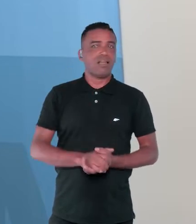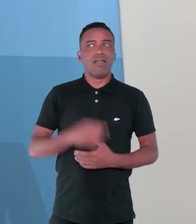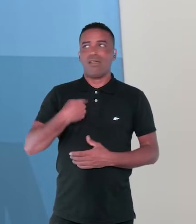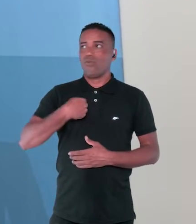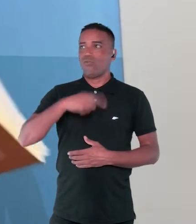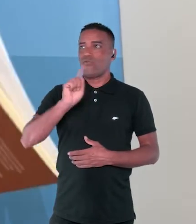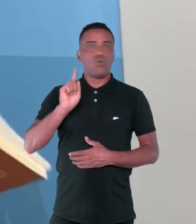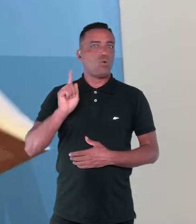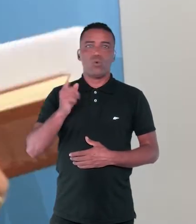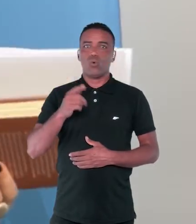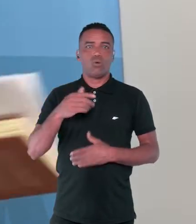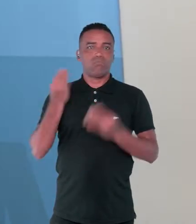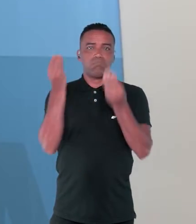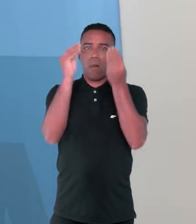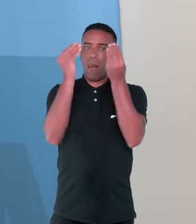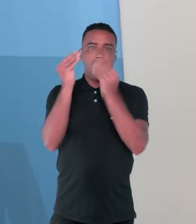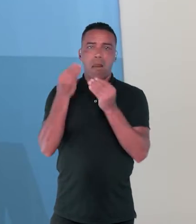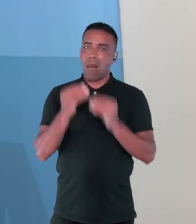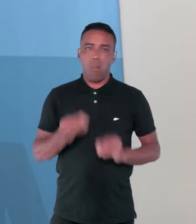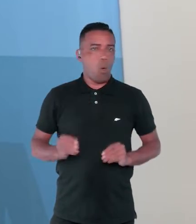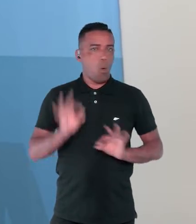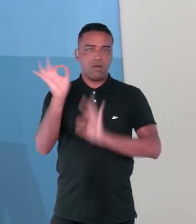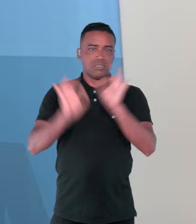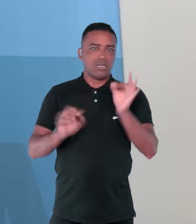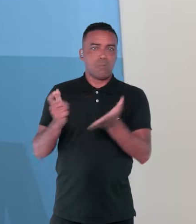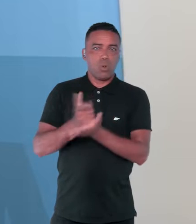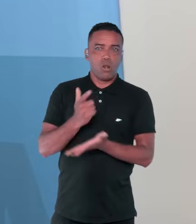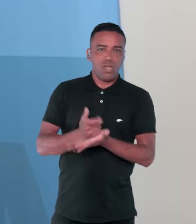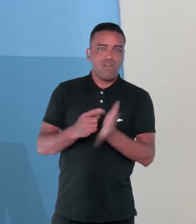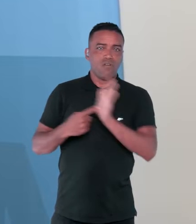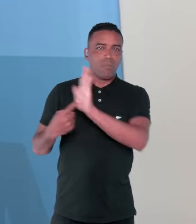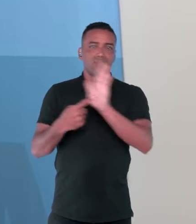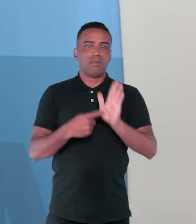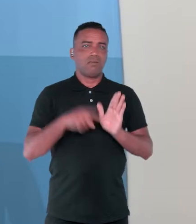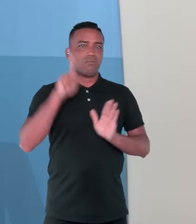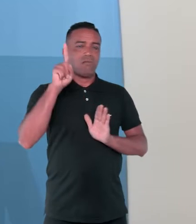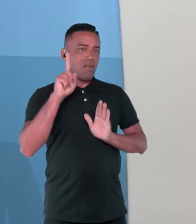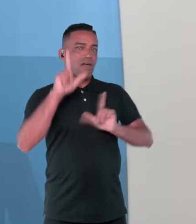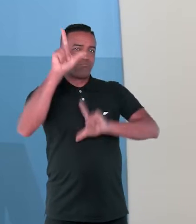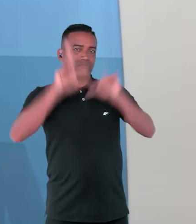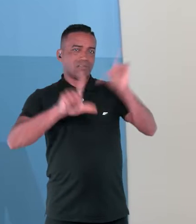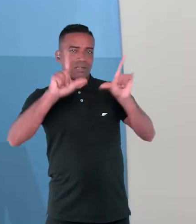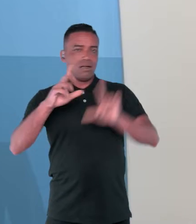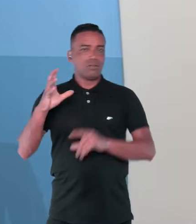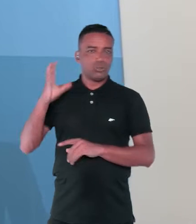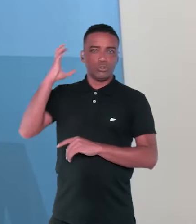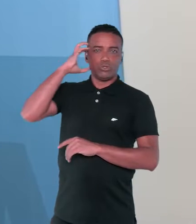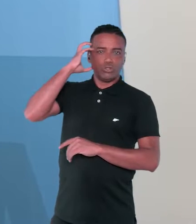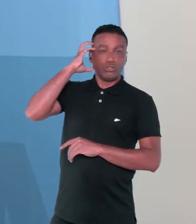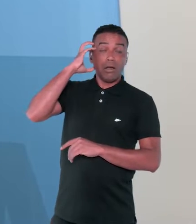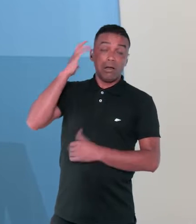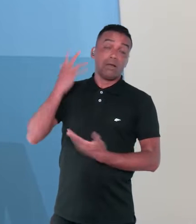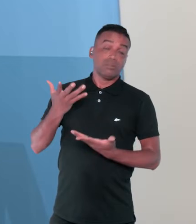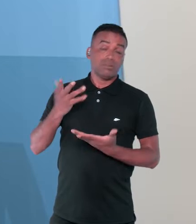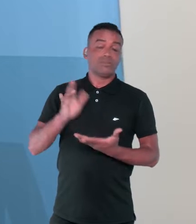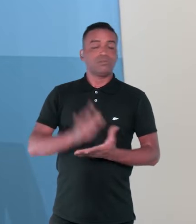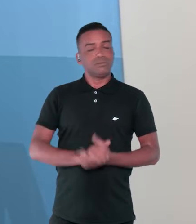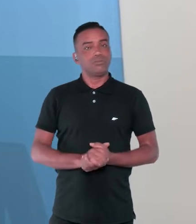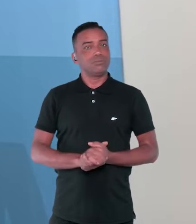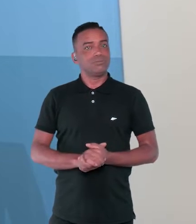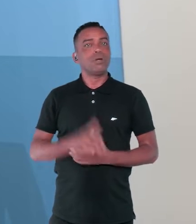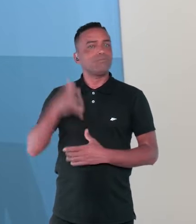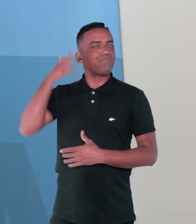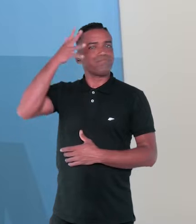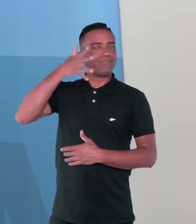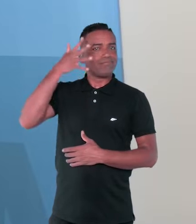fui colocando do jeito que eu apresento meus jornais, né? Meu programa. Traz os